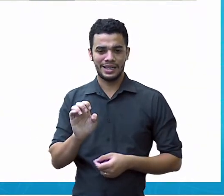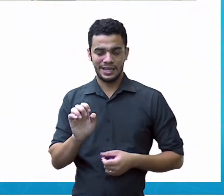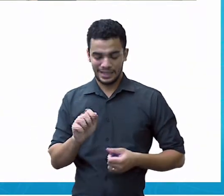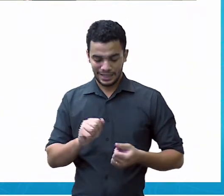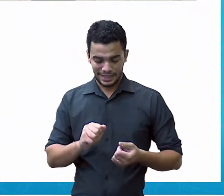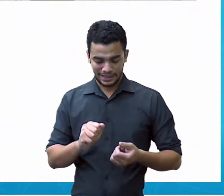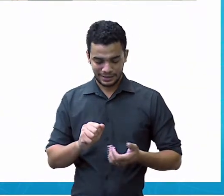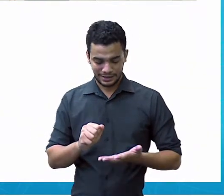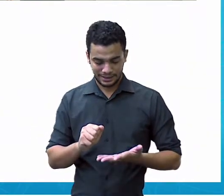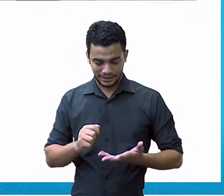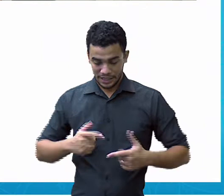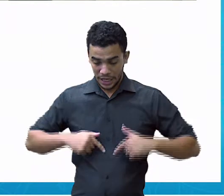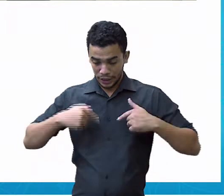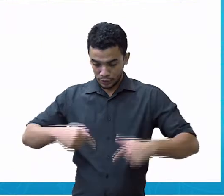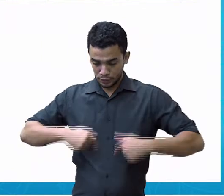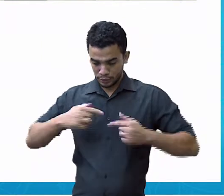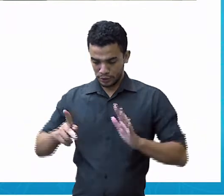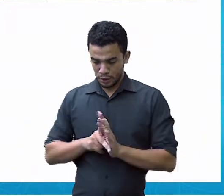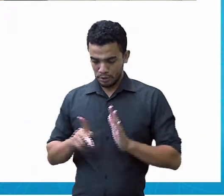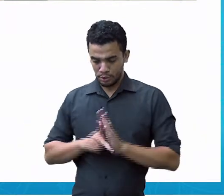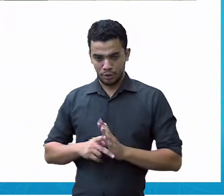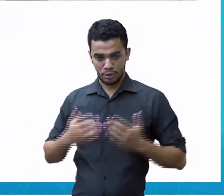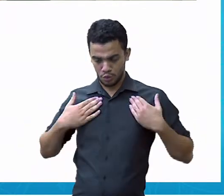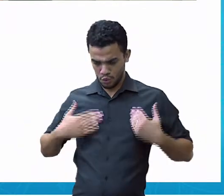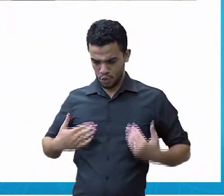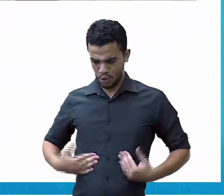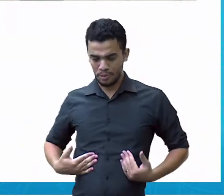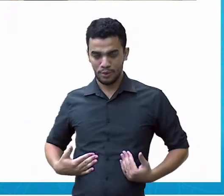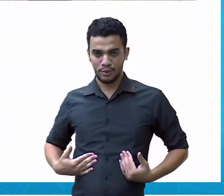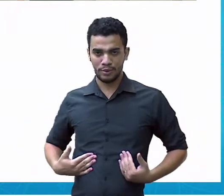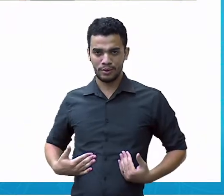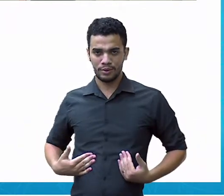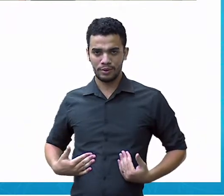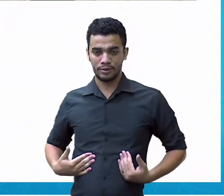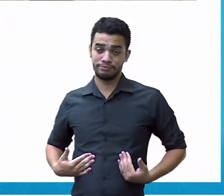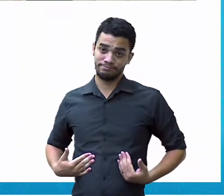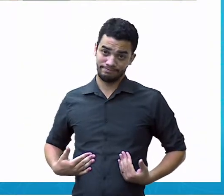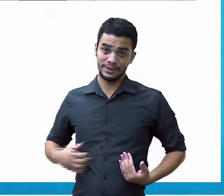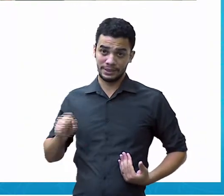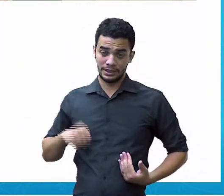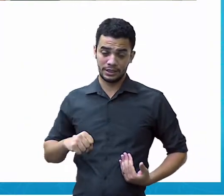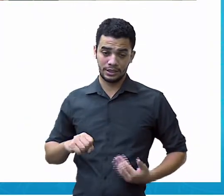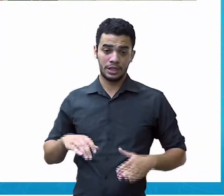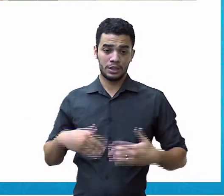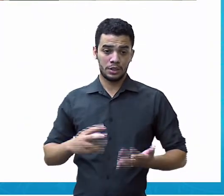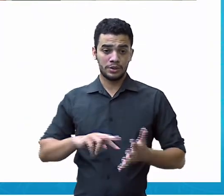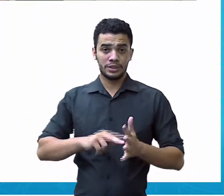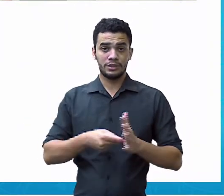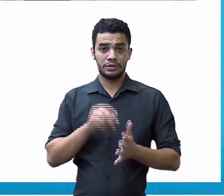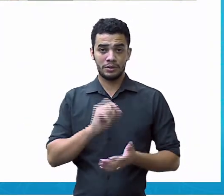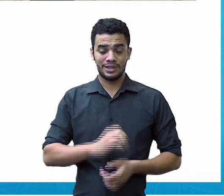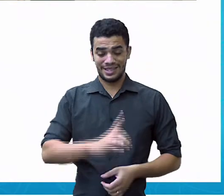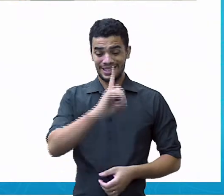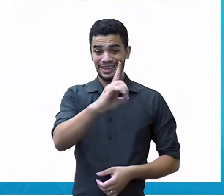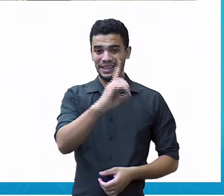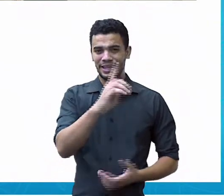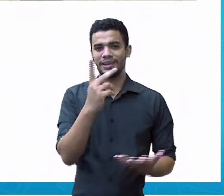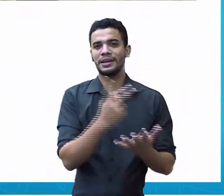do sistema nervoso é transportar nutrientes e oxigênio para o corpo.